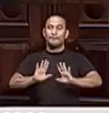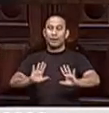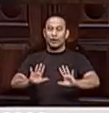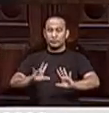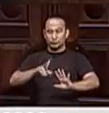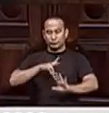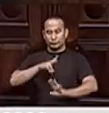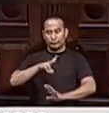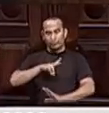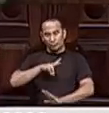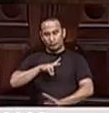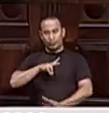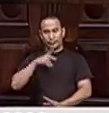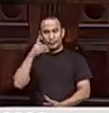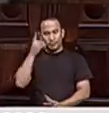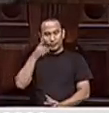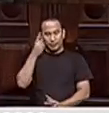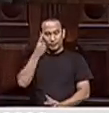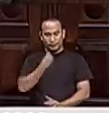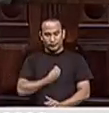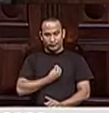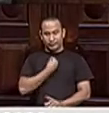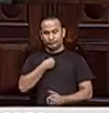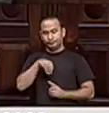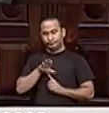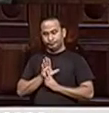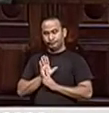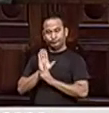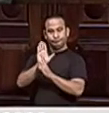próprios deputados se apresentaram.